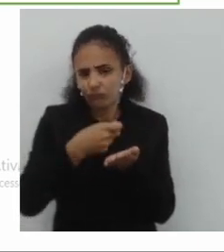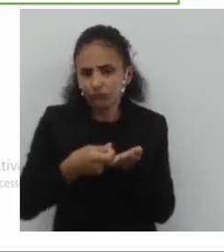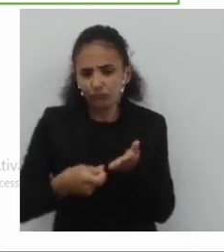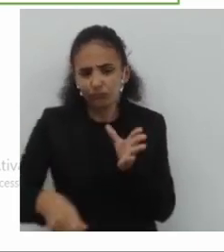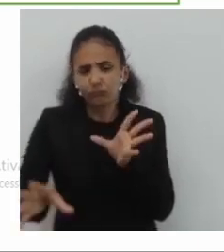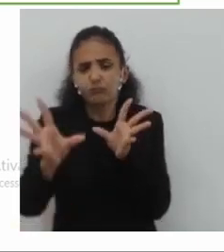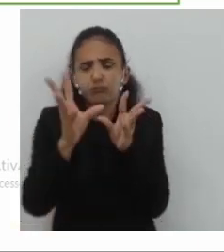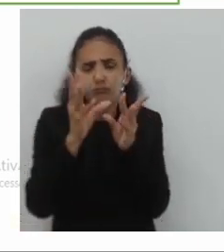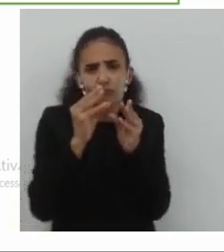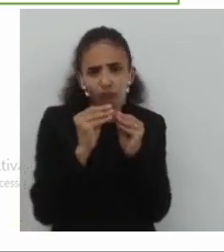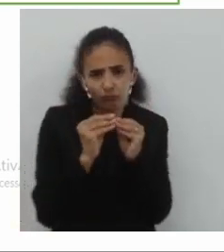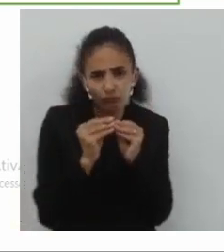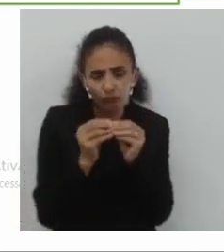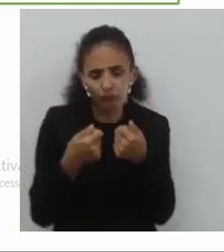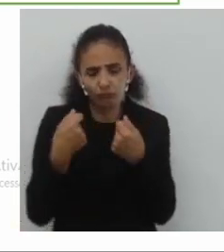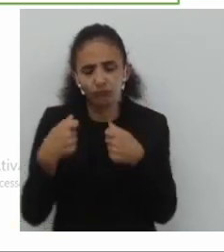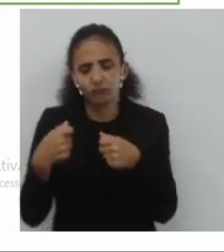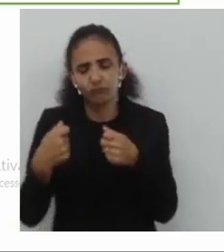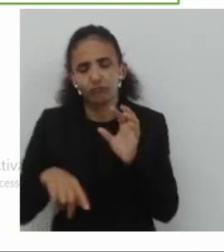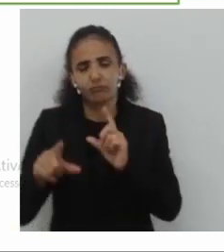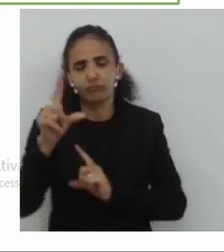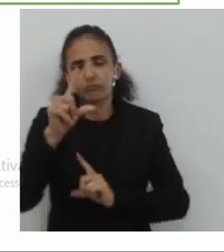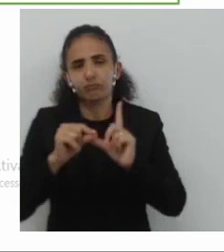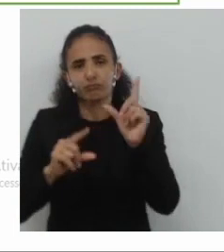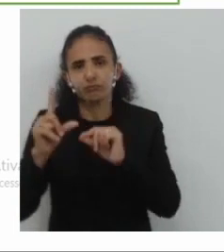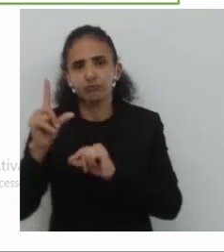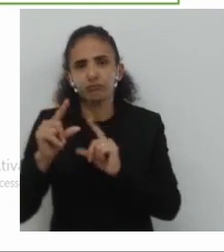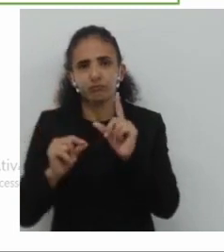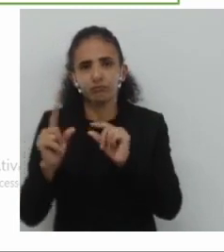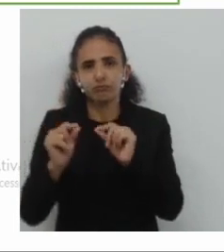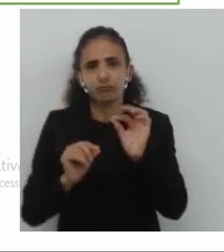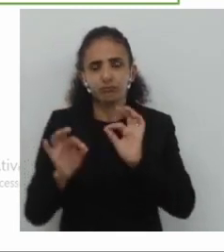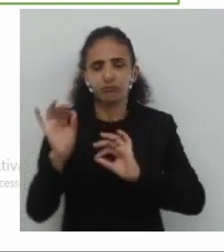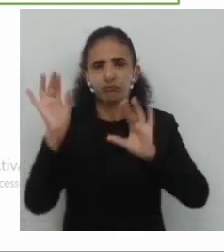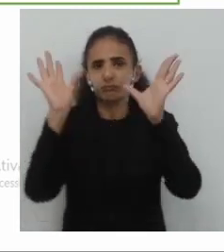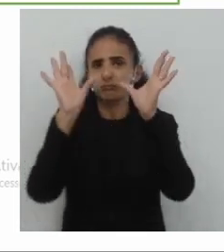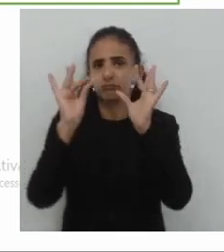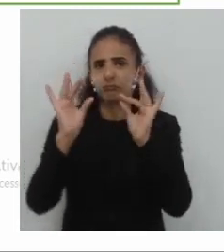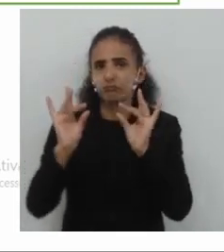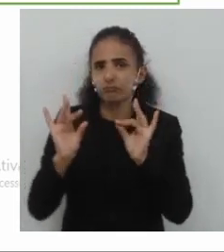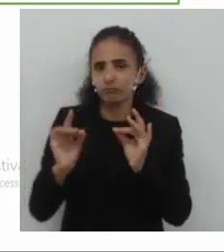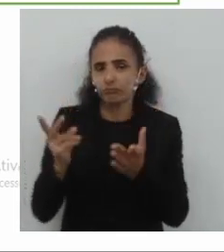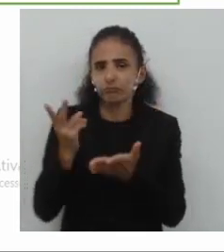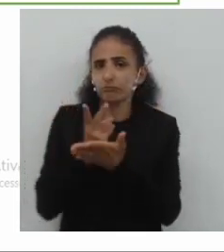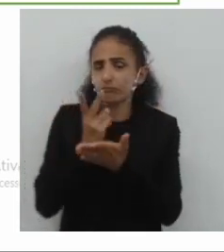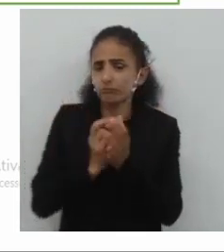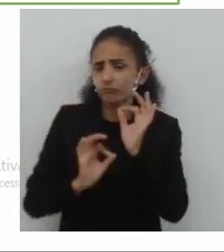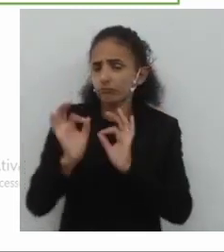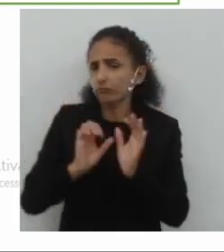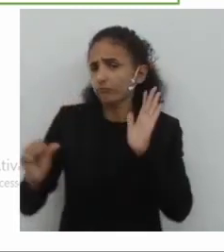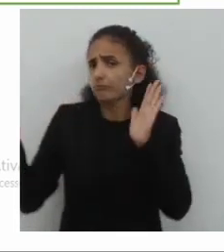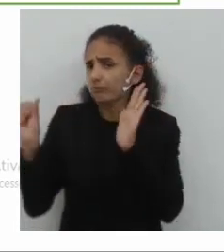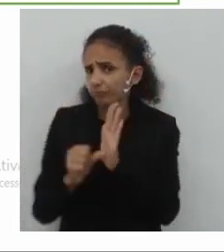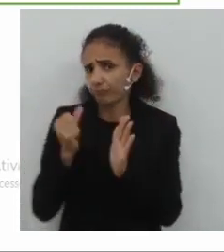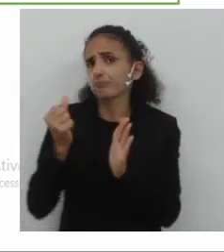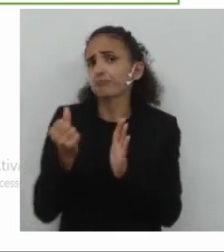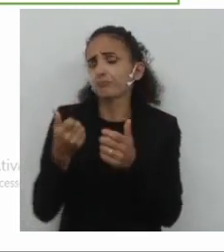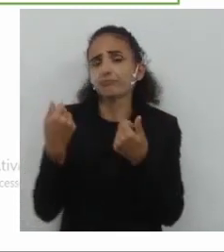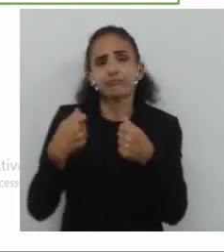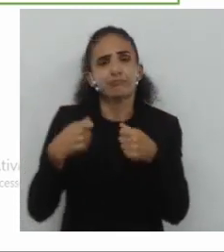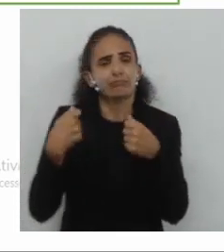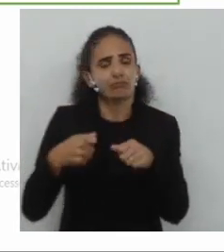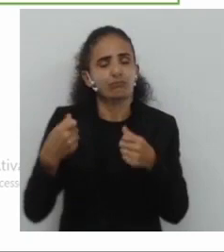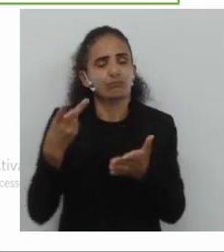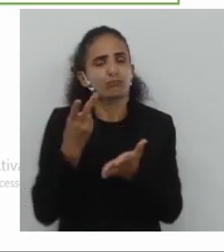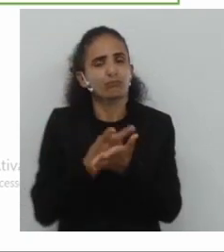vai resumi-lo. Escola literária, gênero, estrutura, fazer uma leitura prática. Então, primeiro, para se fazer